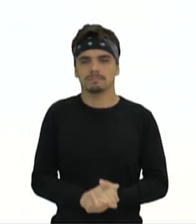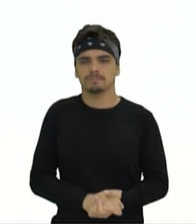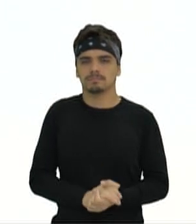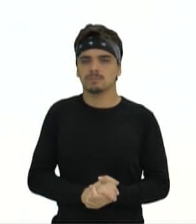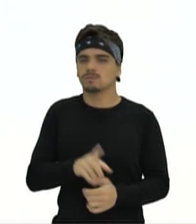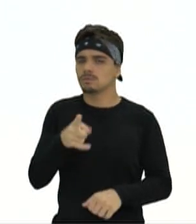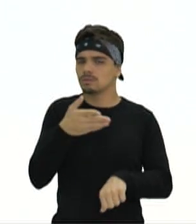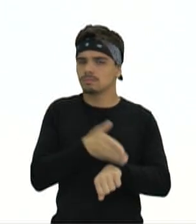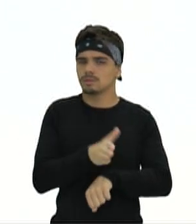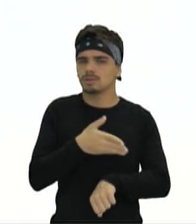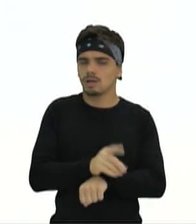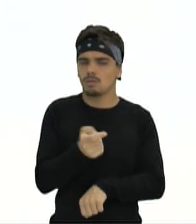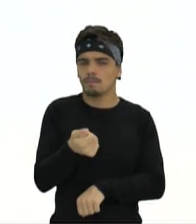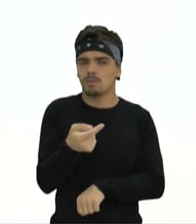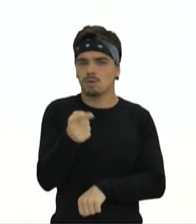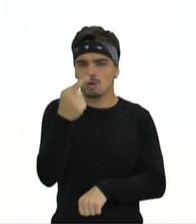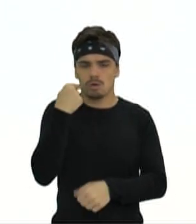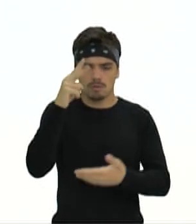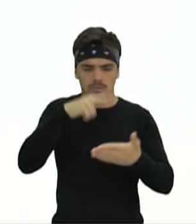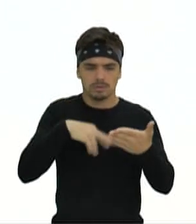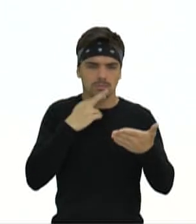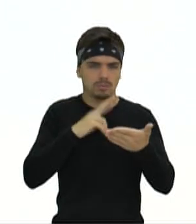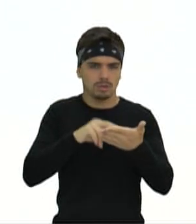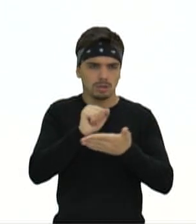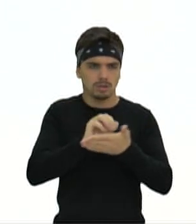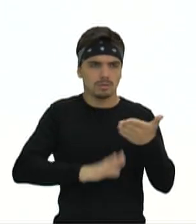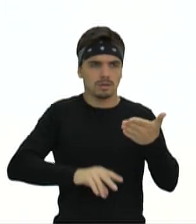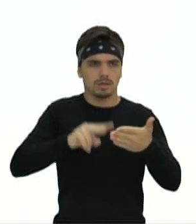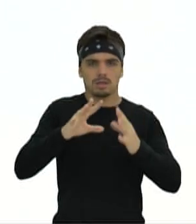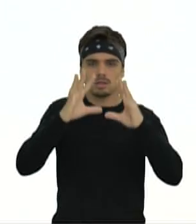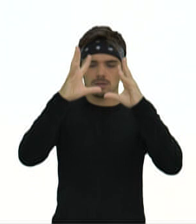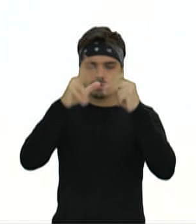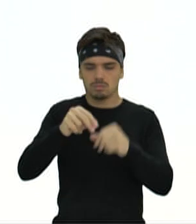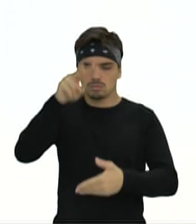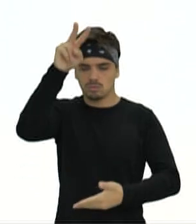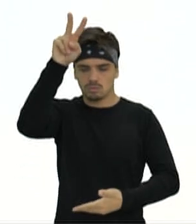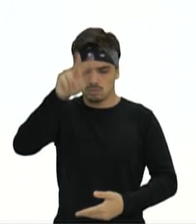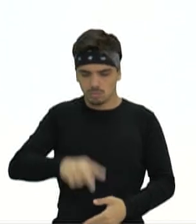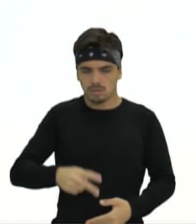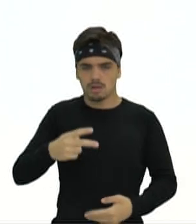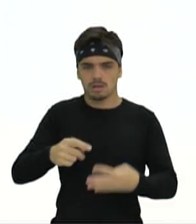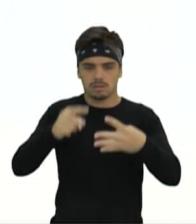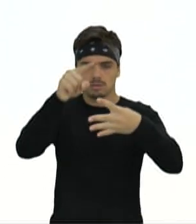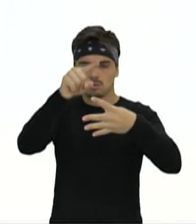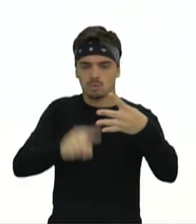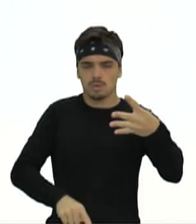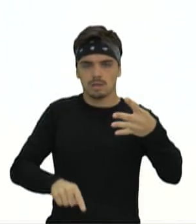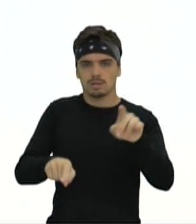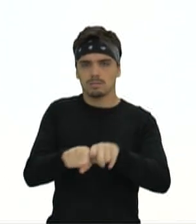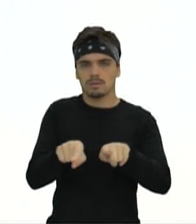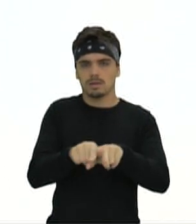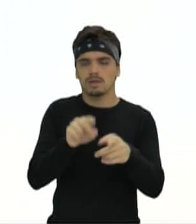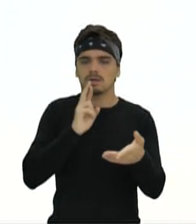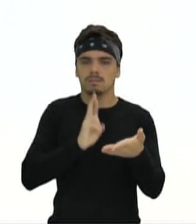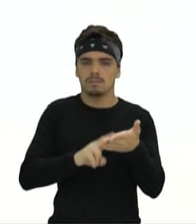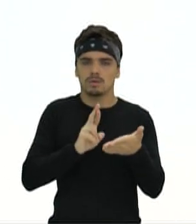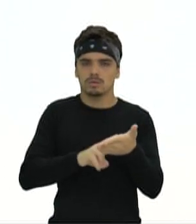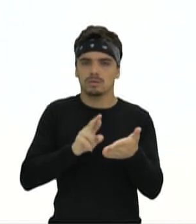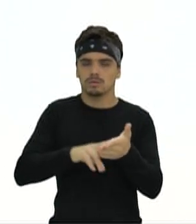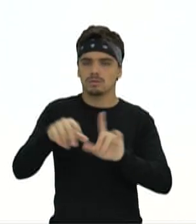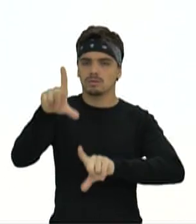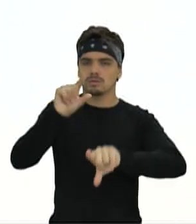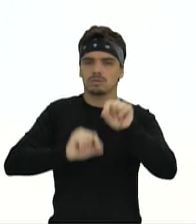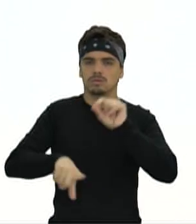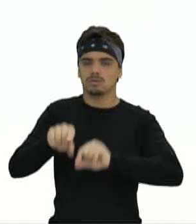praticar um pouco, eu vou dar um tempinho para que vocês façam essa atividade. Leiam com calma as 4 frases e anota no caderno aí escolhendo qual